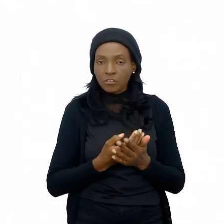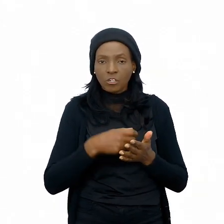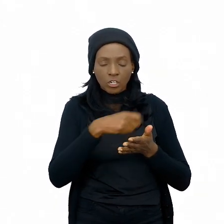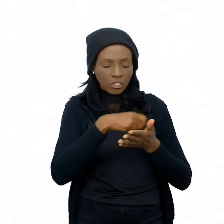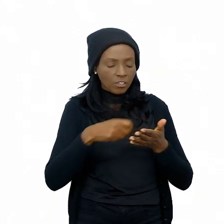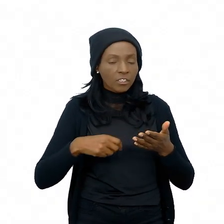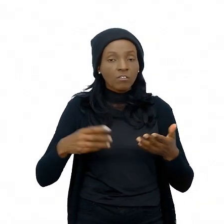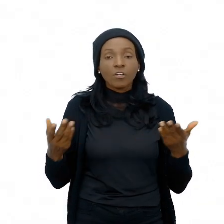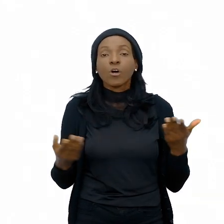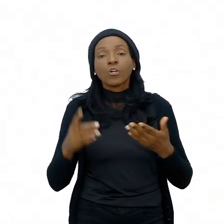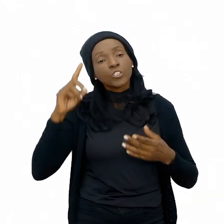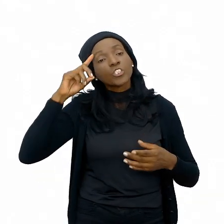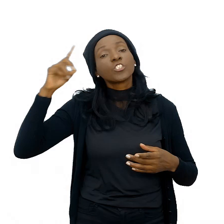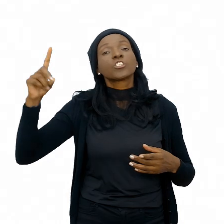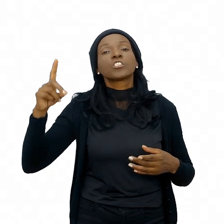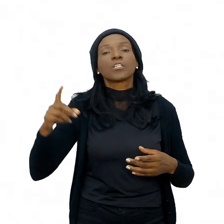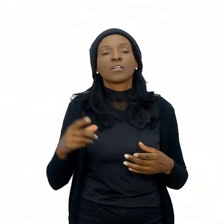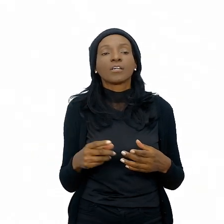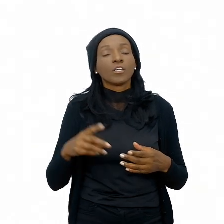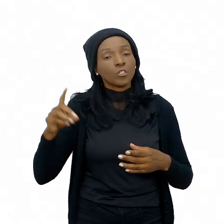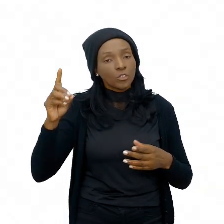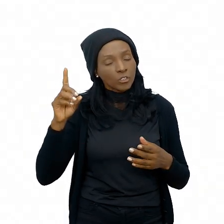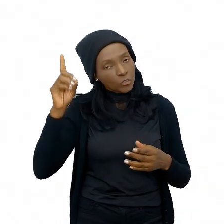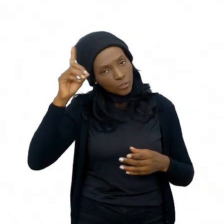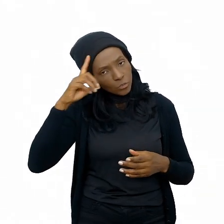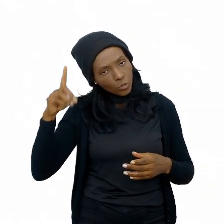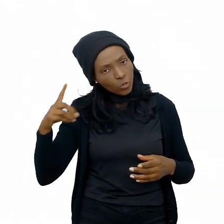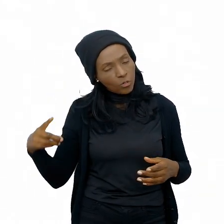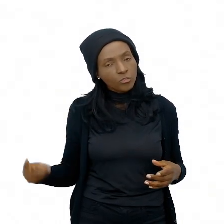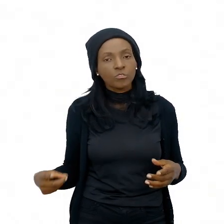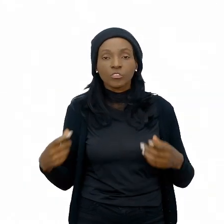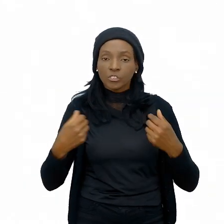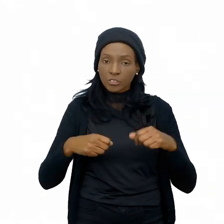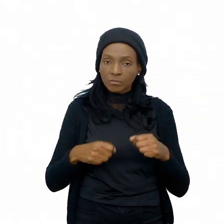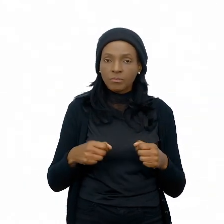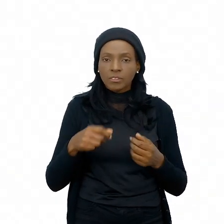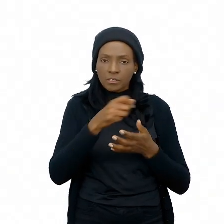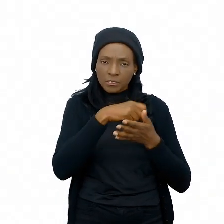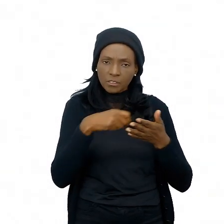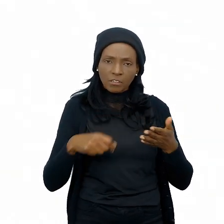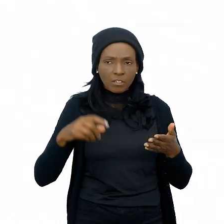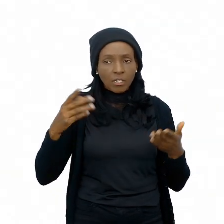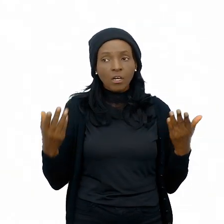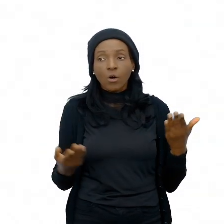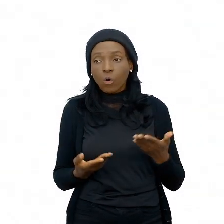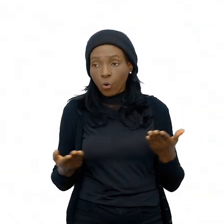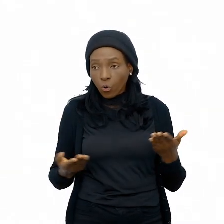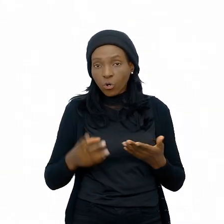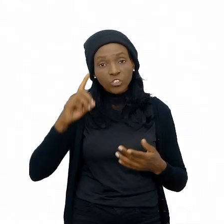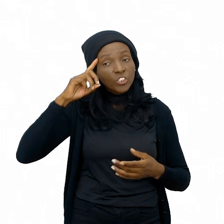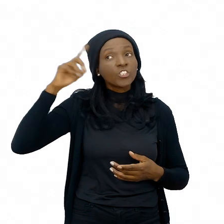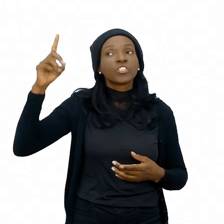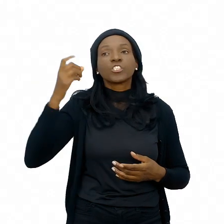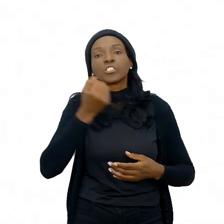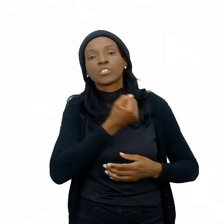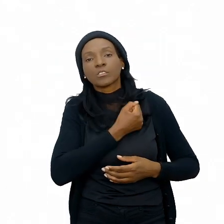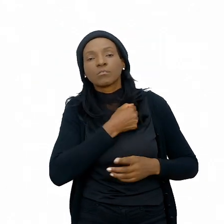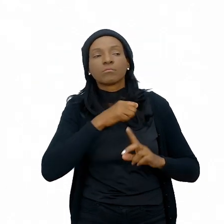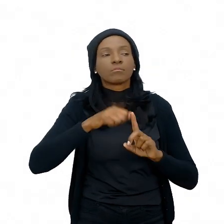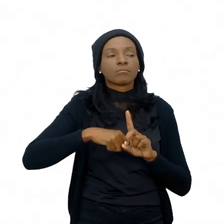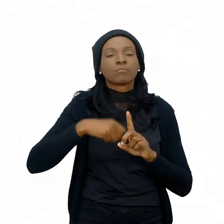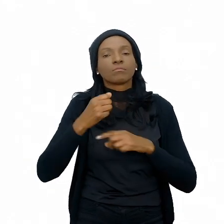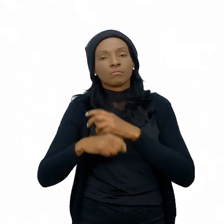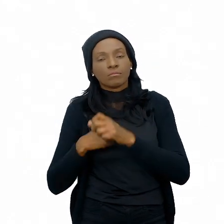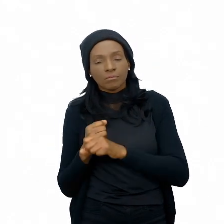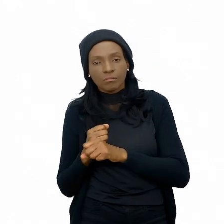do dia todos os dias. Em seguida, é preciso conter